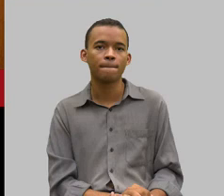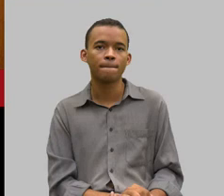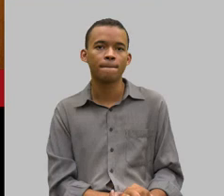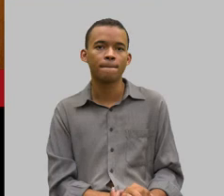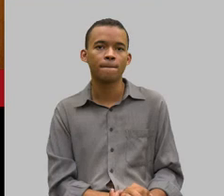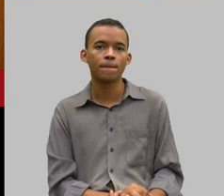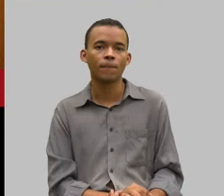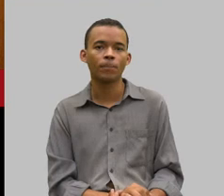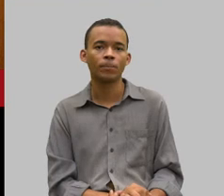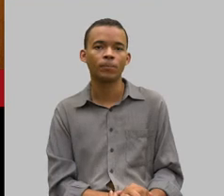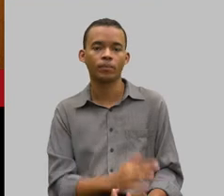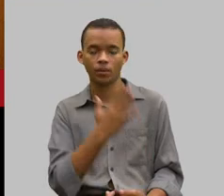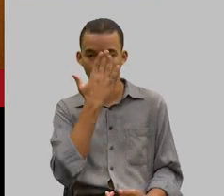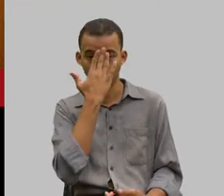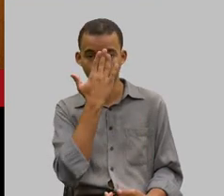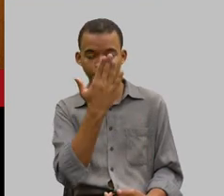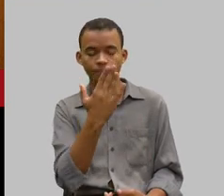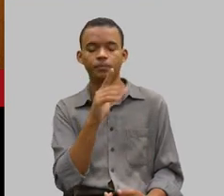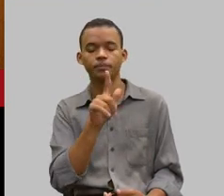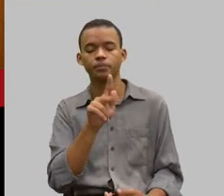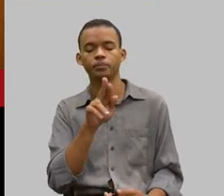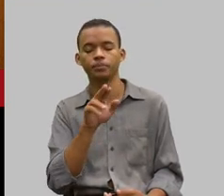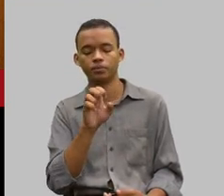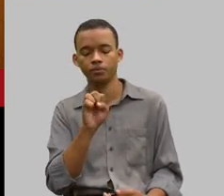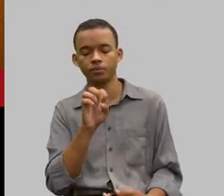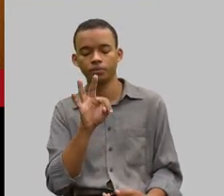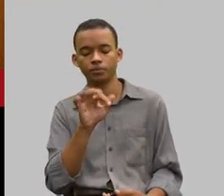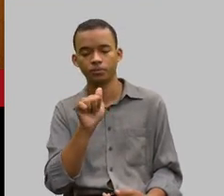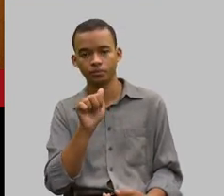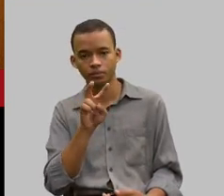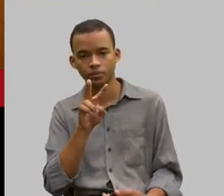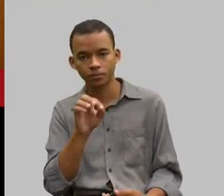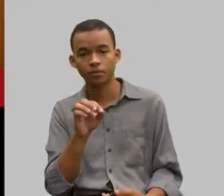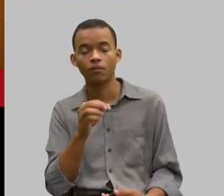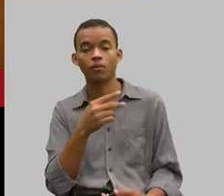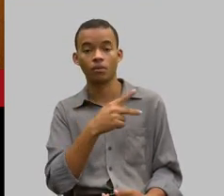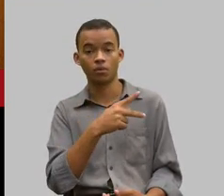Gustavo presidente da empresa Mineira de comunicação